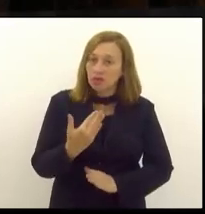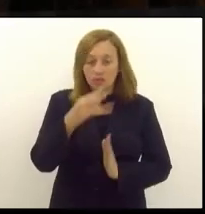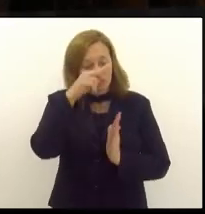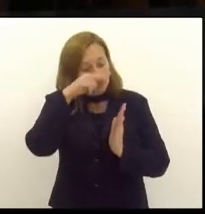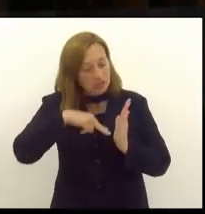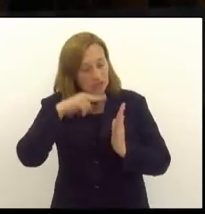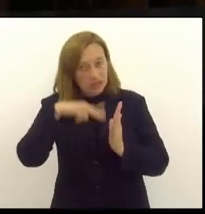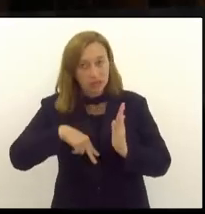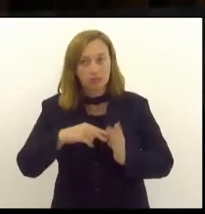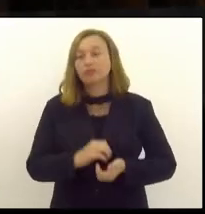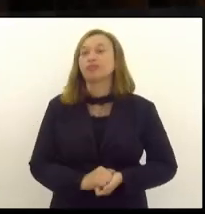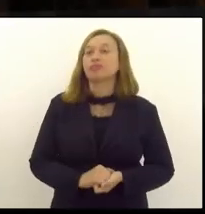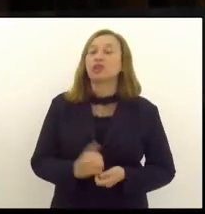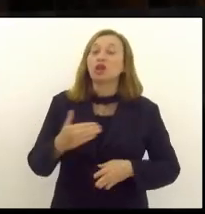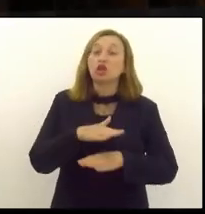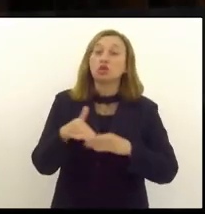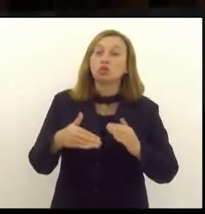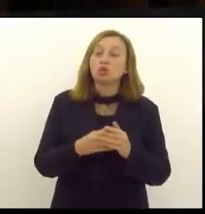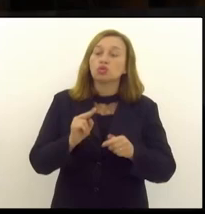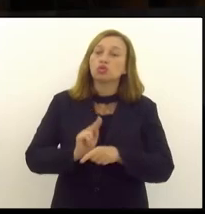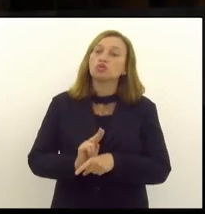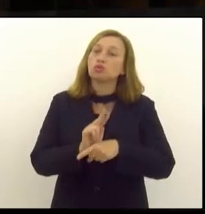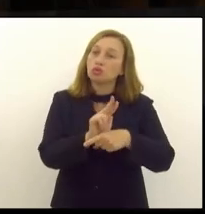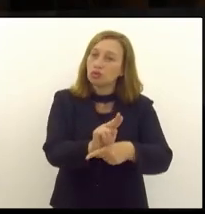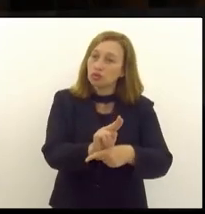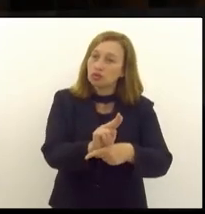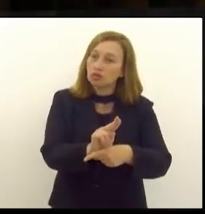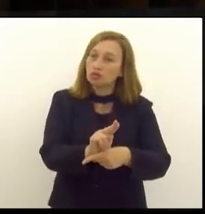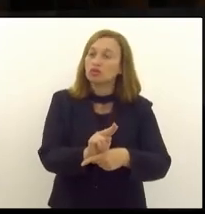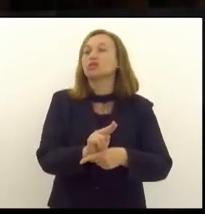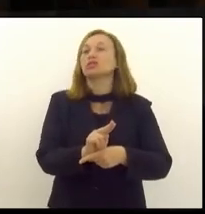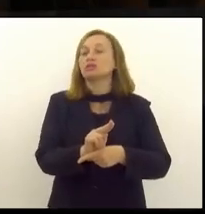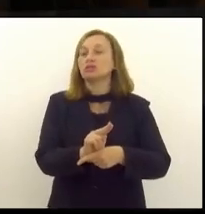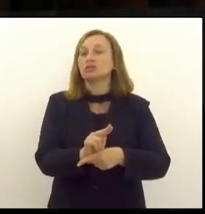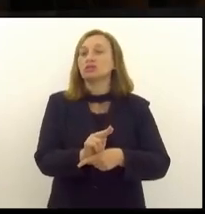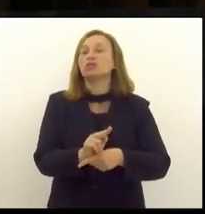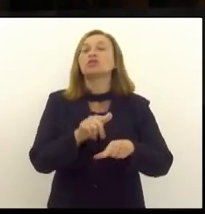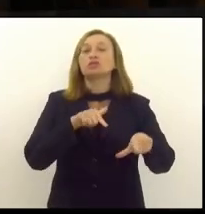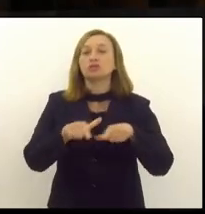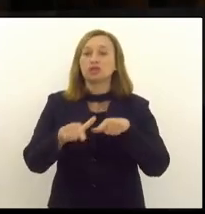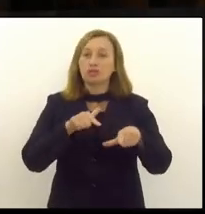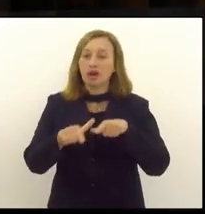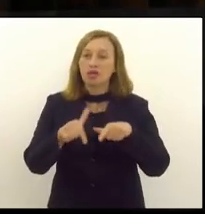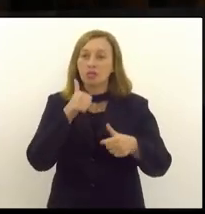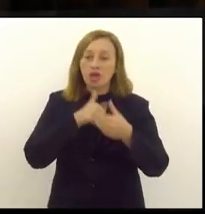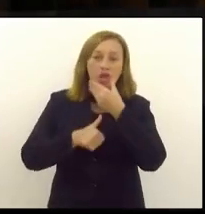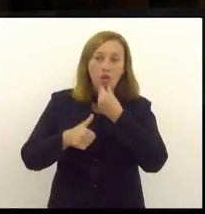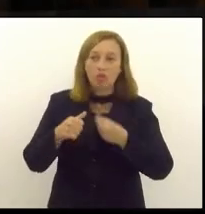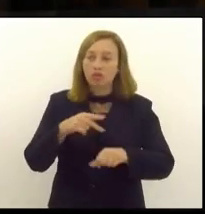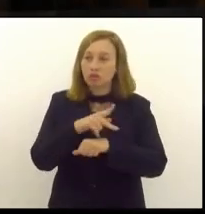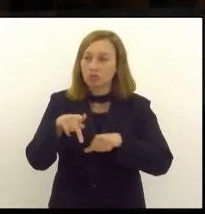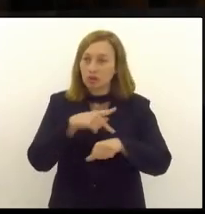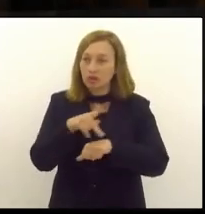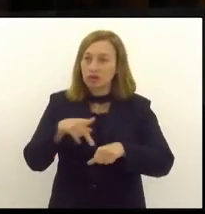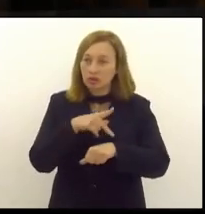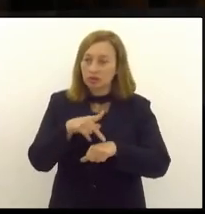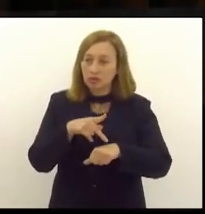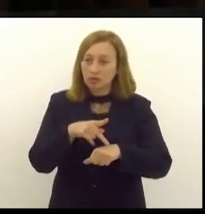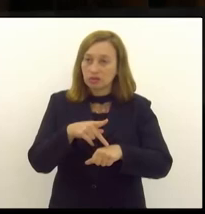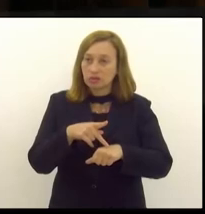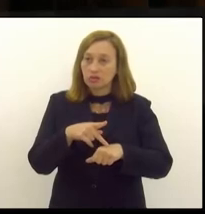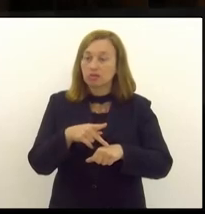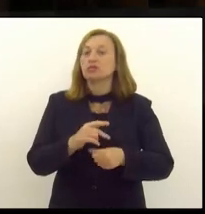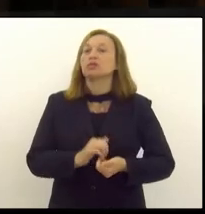lido que todos os procuradores e todas as procuradoras do trabalho do país estão em júbilo